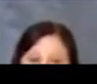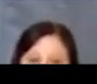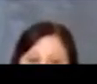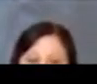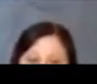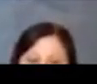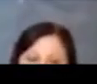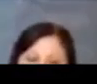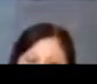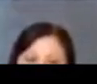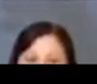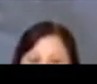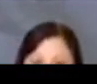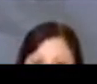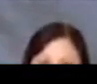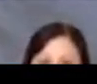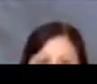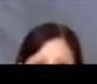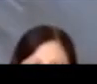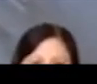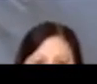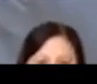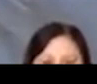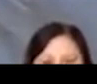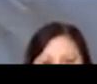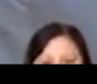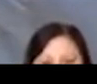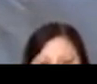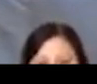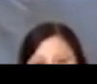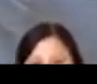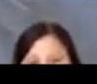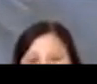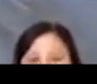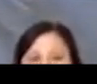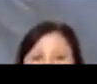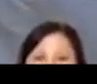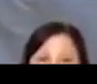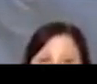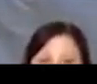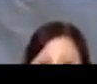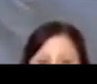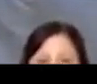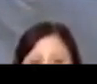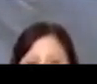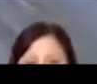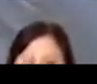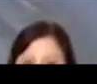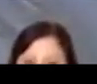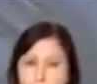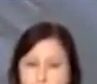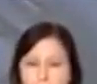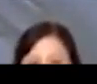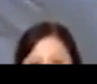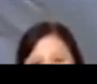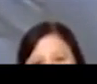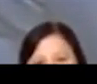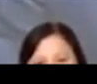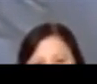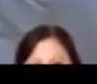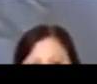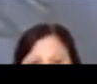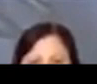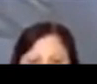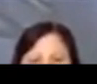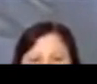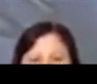Constituição, observar as leis, promover o bem geral do povo brasileiro, sustentar a união, a integridade e